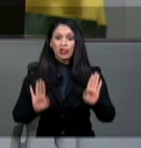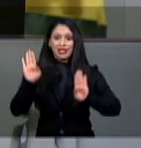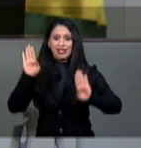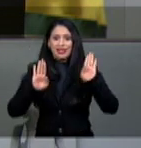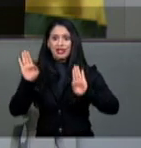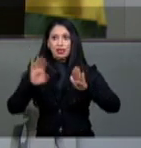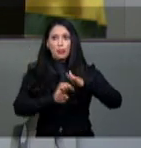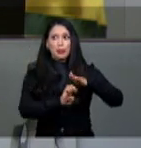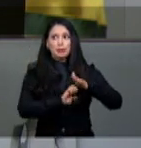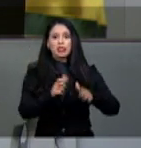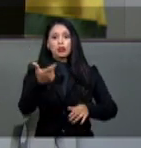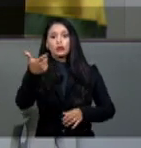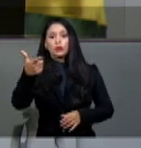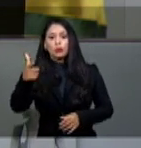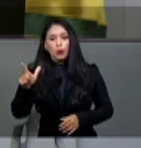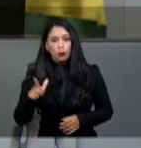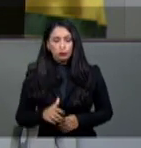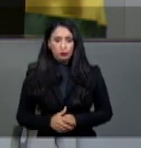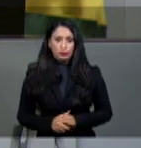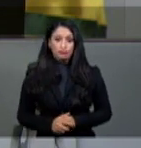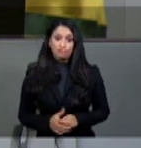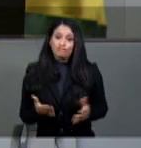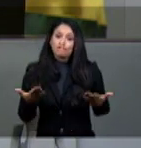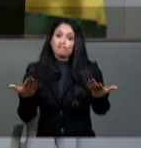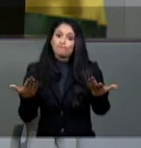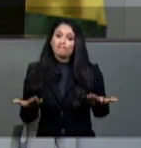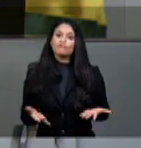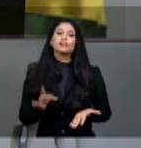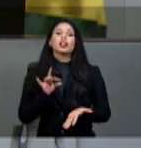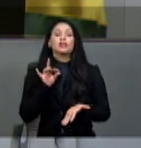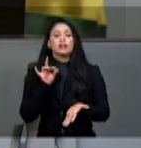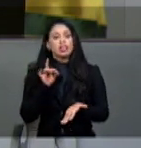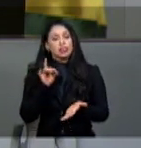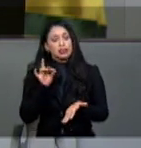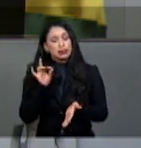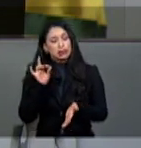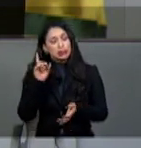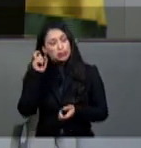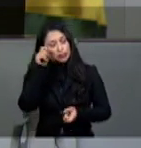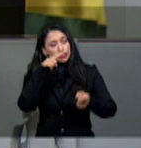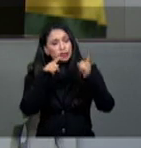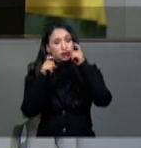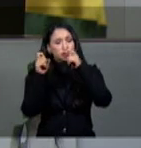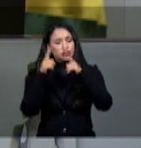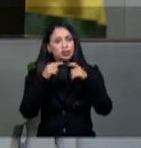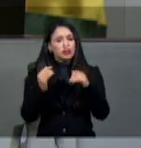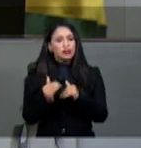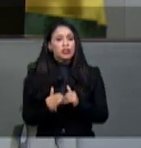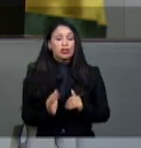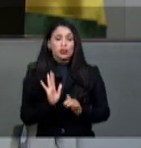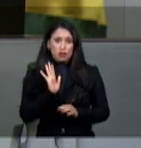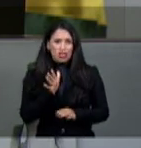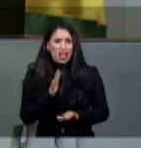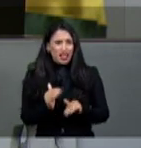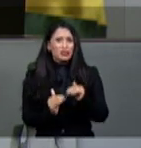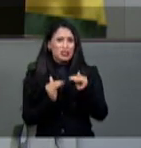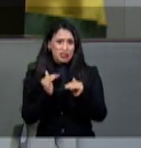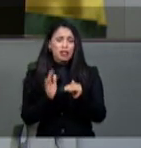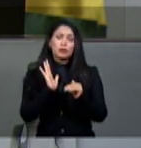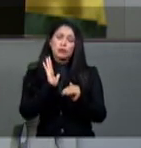licitação para a empresa do outro então realmente fica difícil essa construção embora nós tenhamos já avançados é